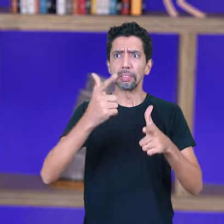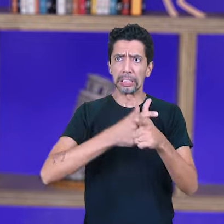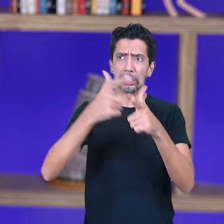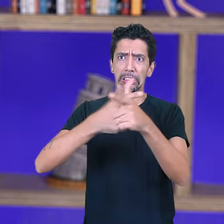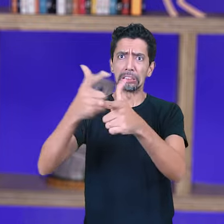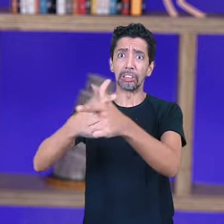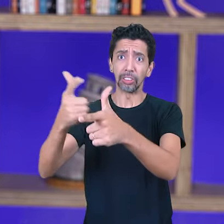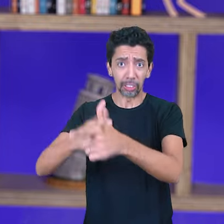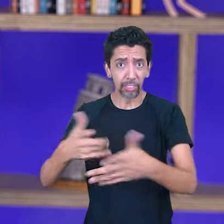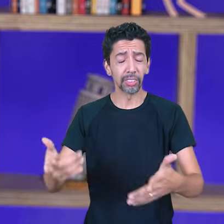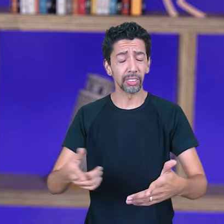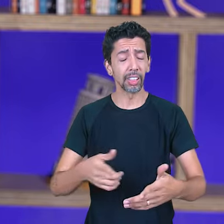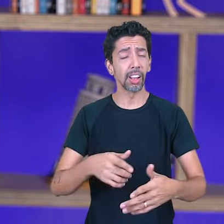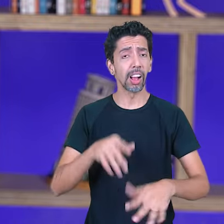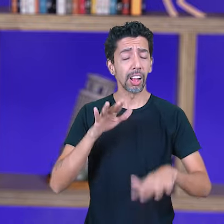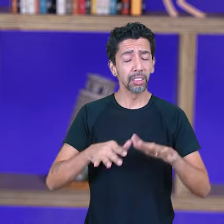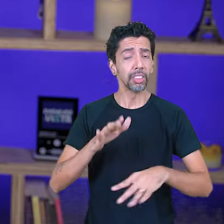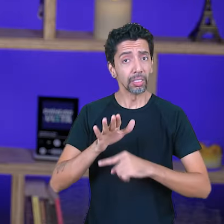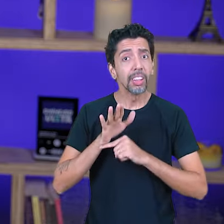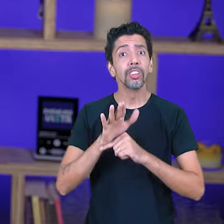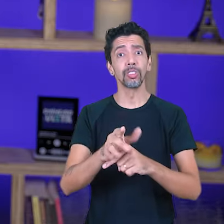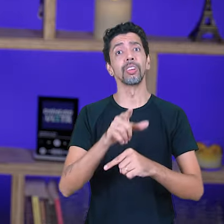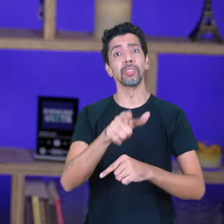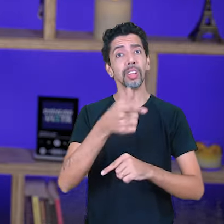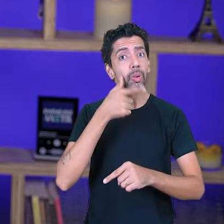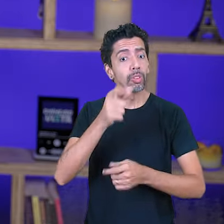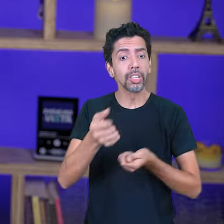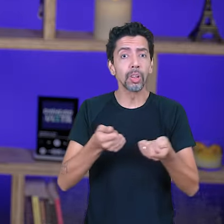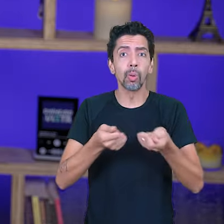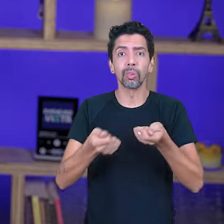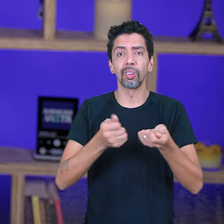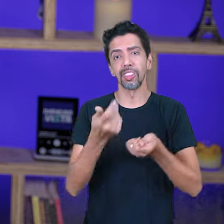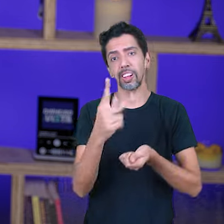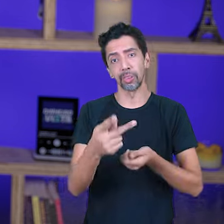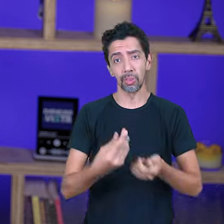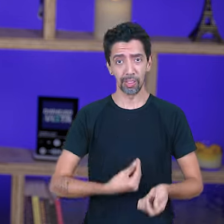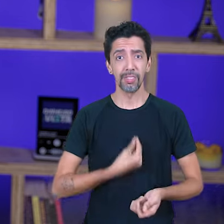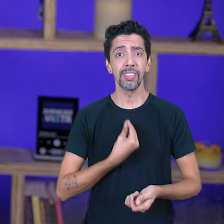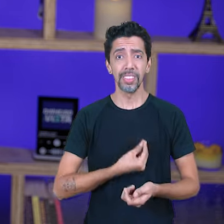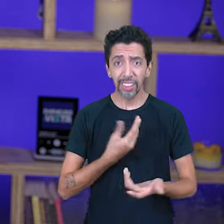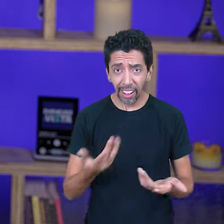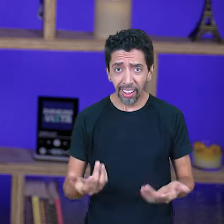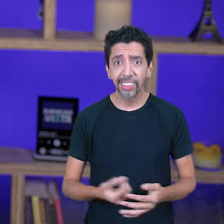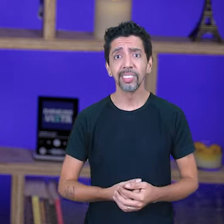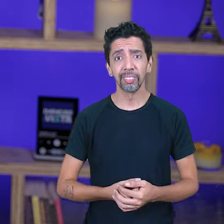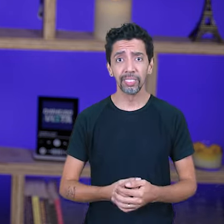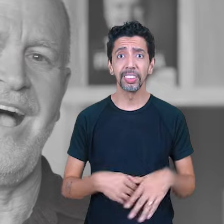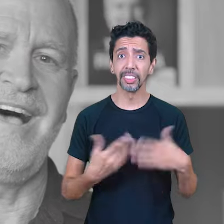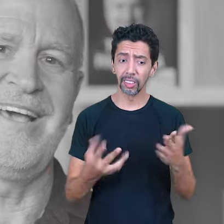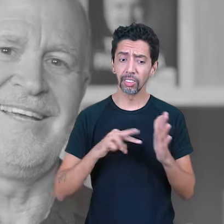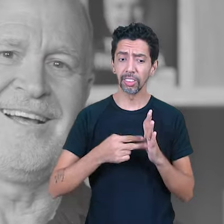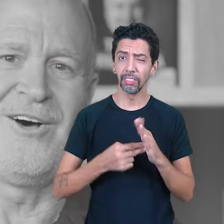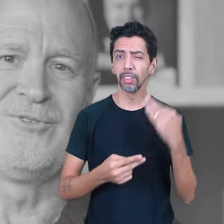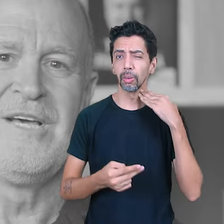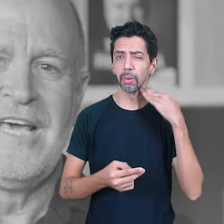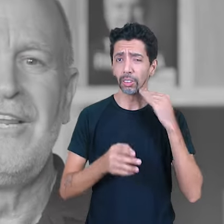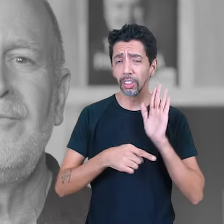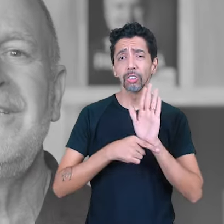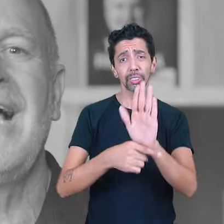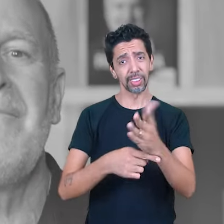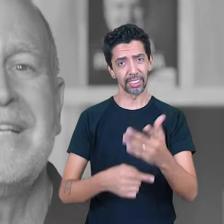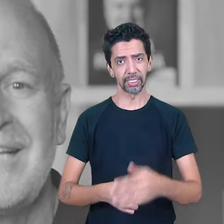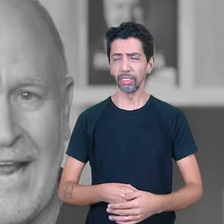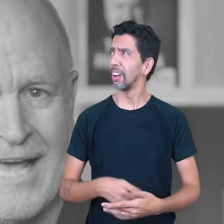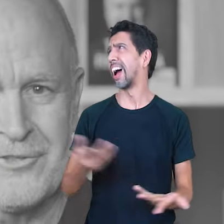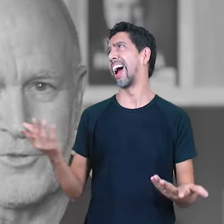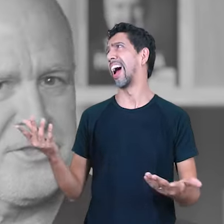restabelecer o controle as rédias da sua vida financeira o banco Está contribuindo com você ah Reinaldo ele